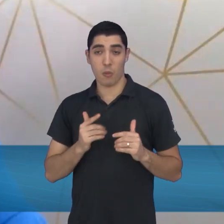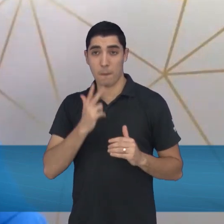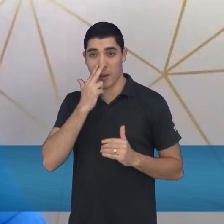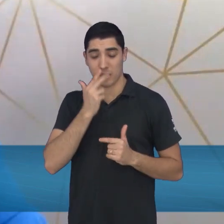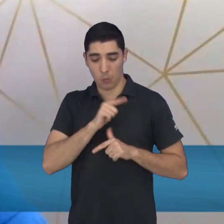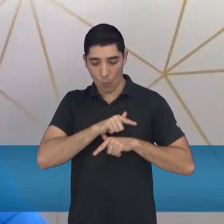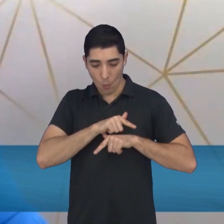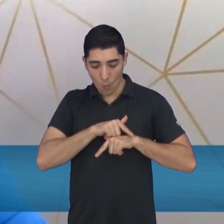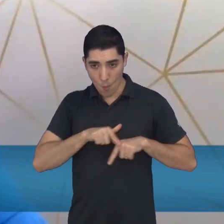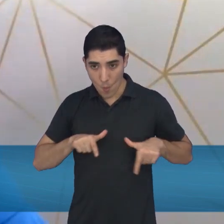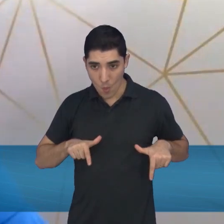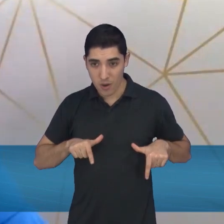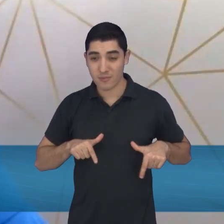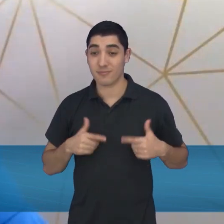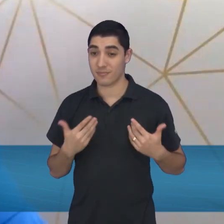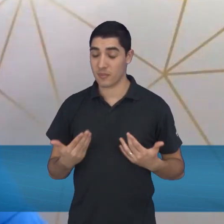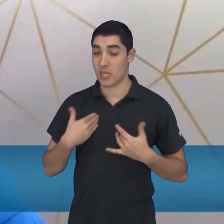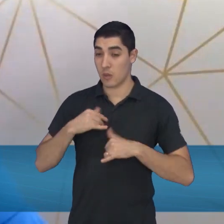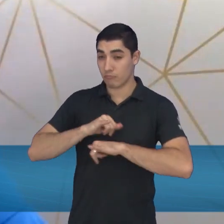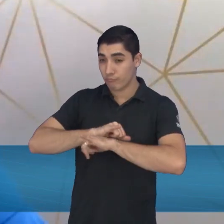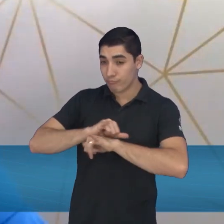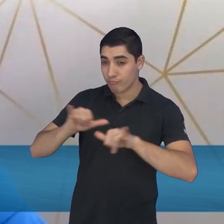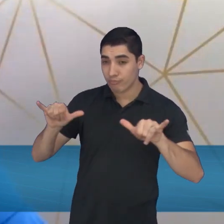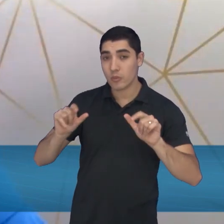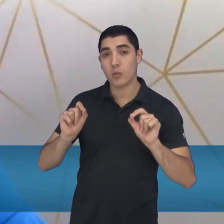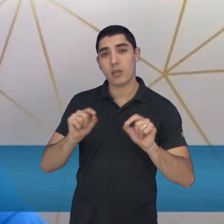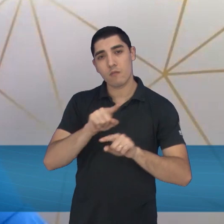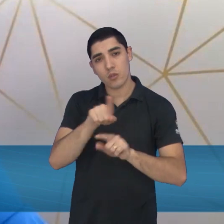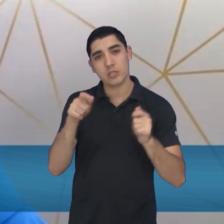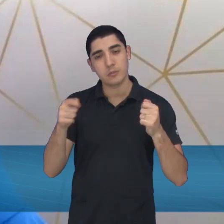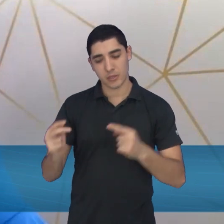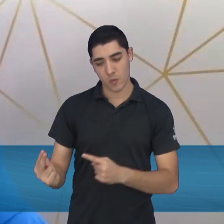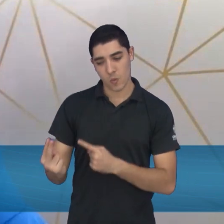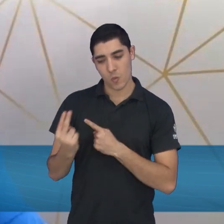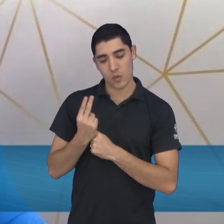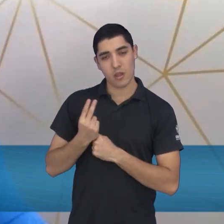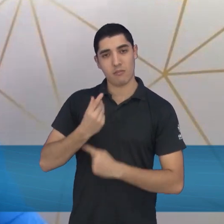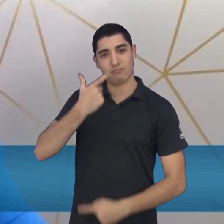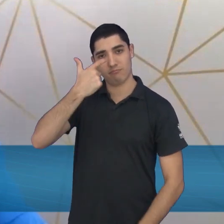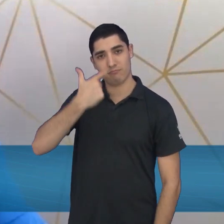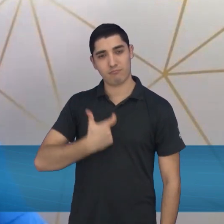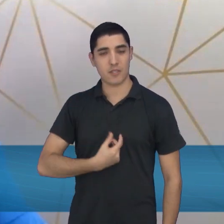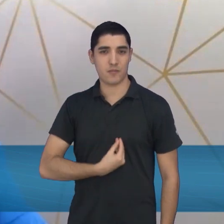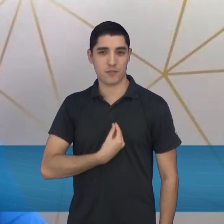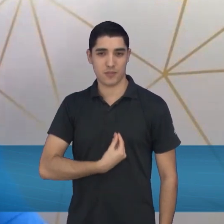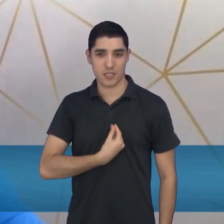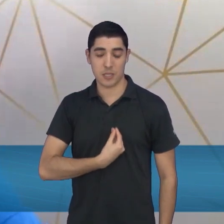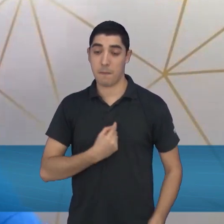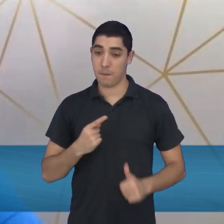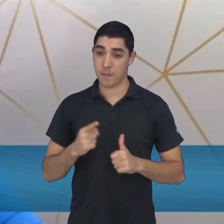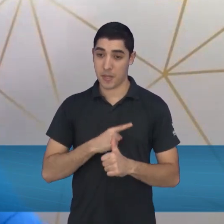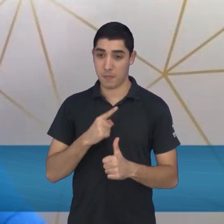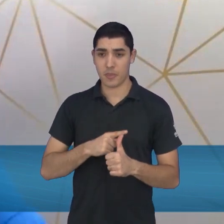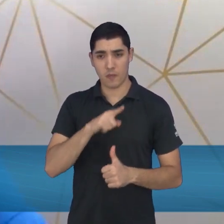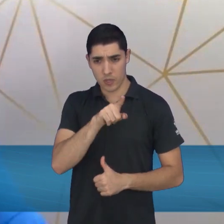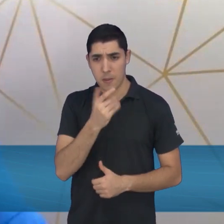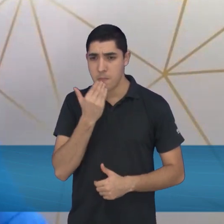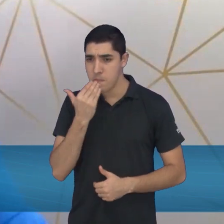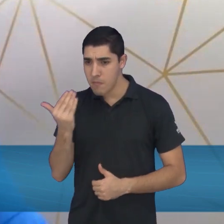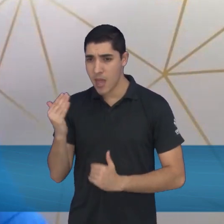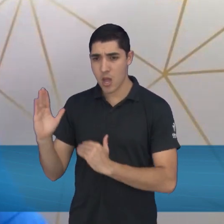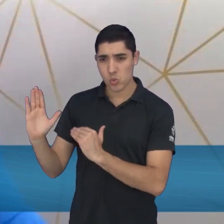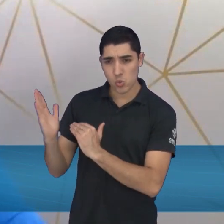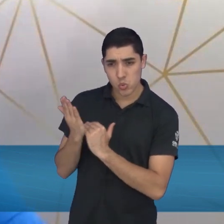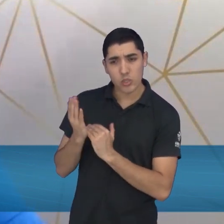recado que eu sempre deixo para as mulheres é: se cuide. Gente, quando eu falo peça ajuda, sim,